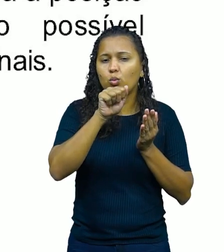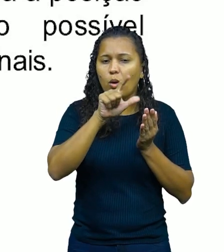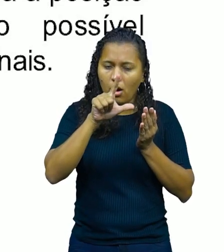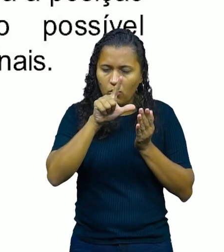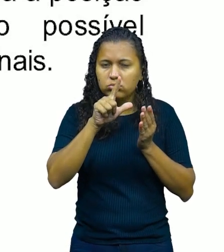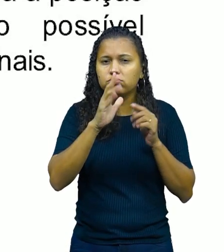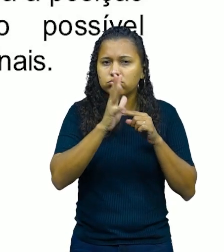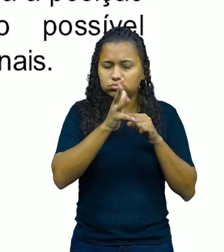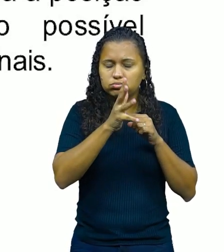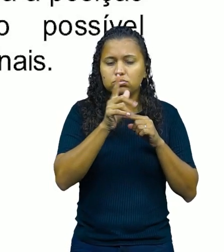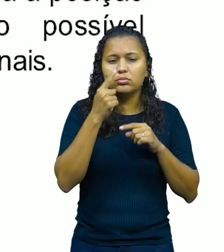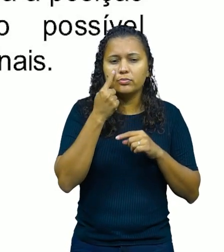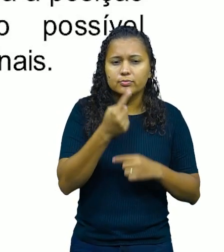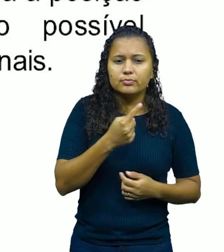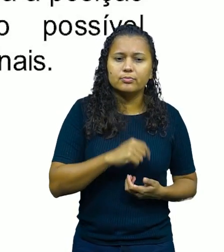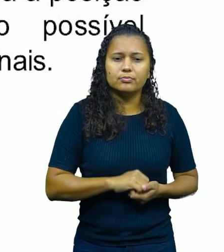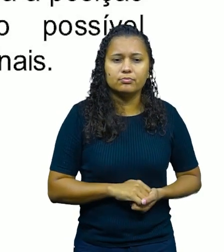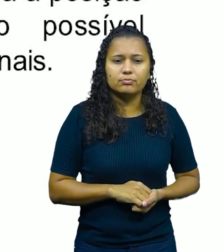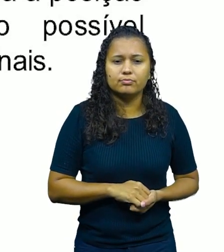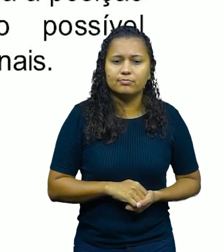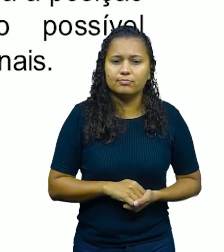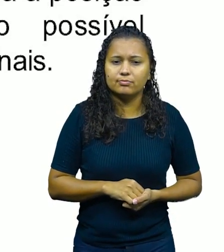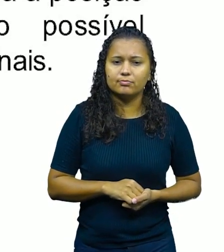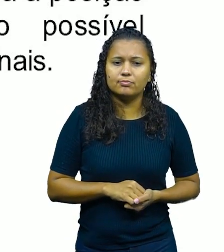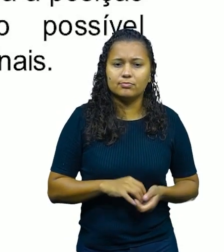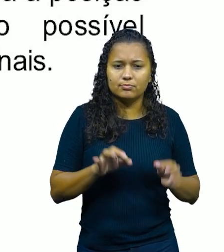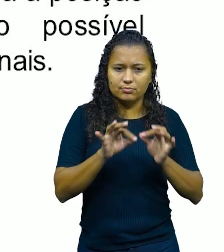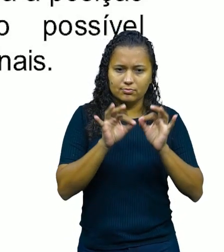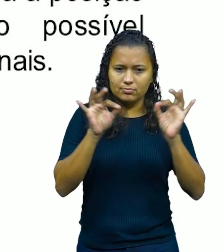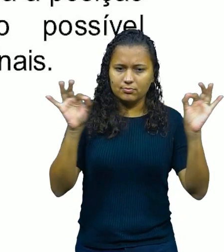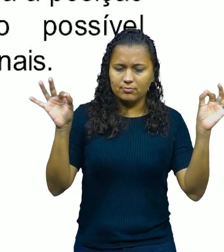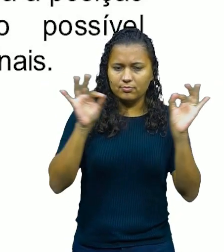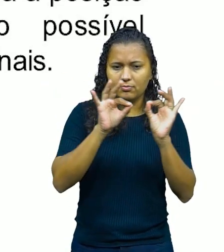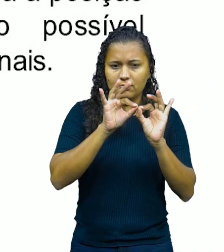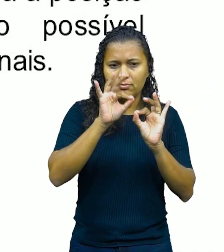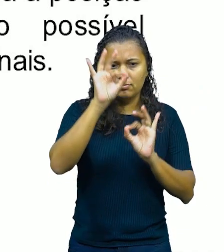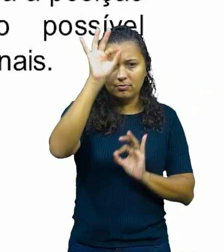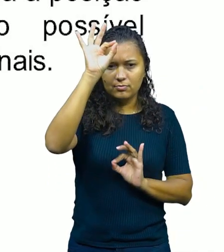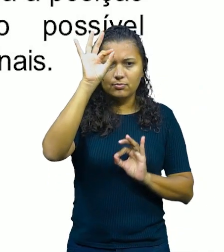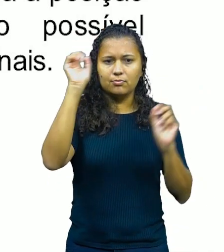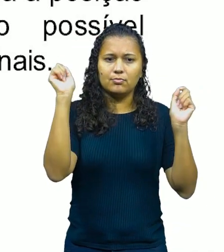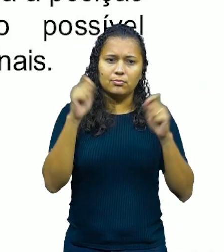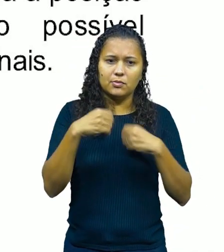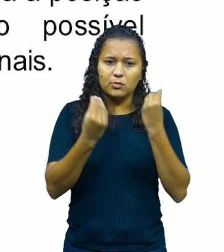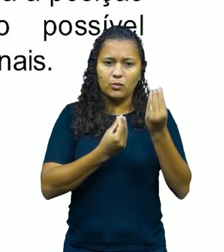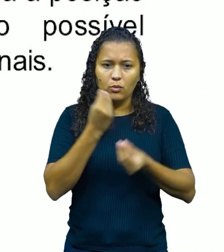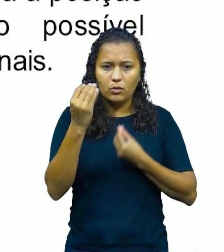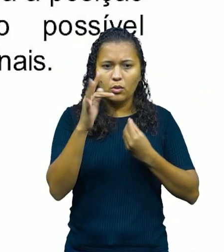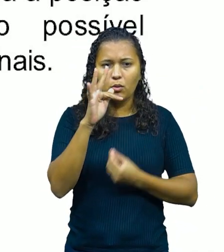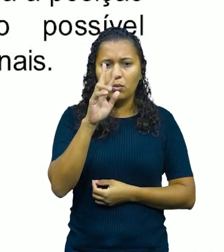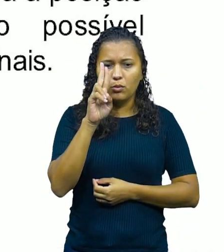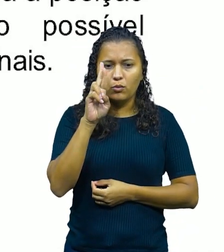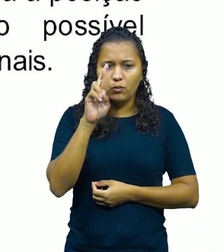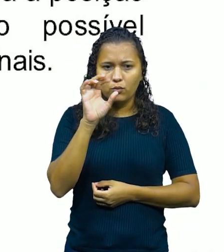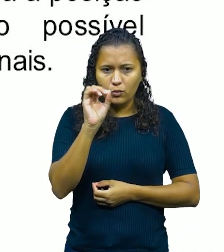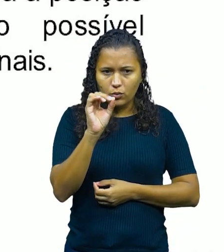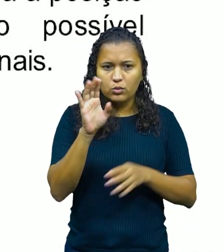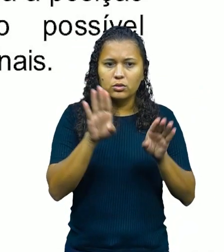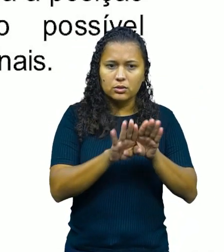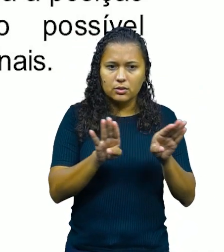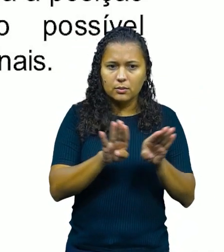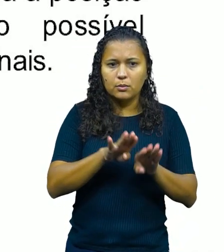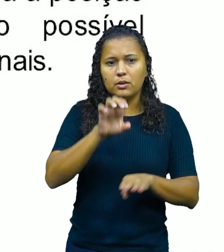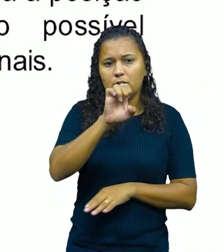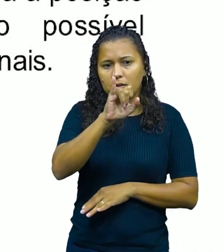máquina, que ela prevê a dimensão dos furos e eixos. Como é que